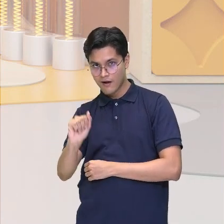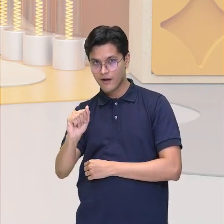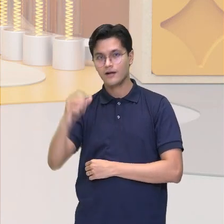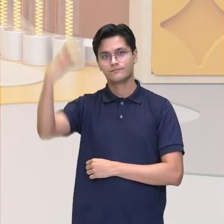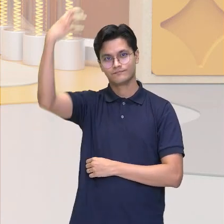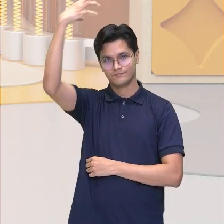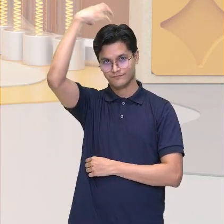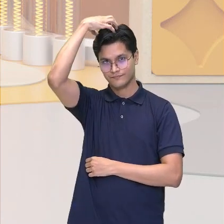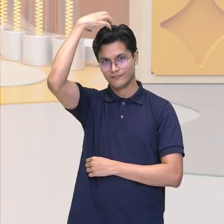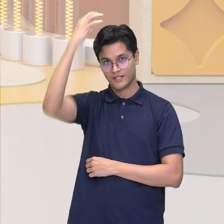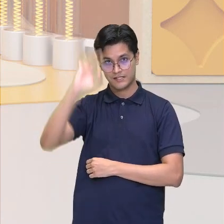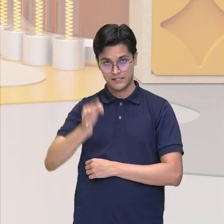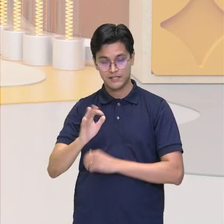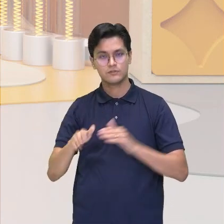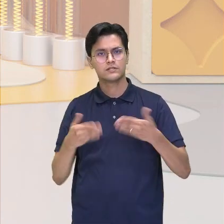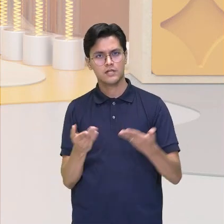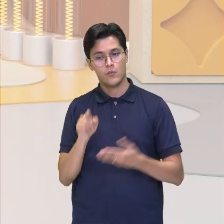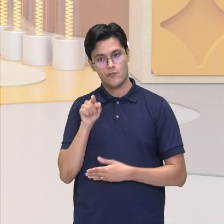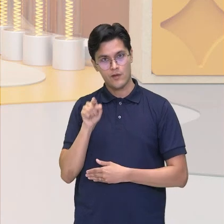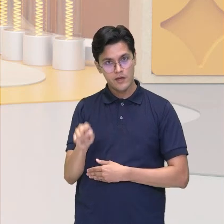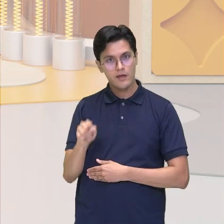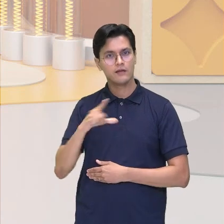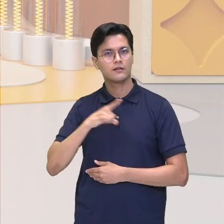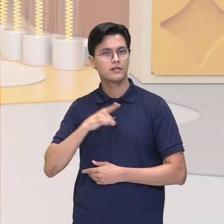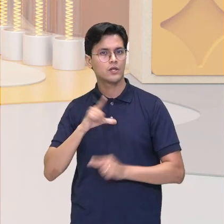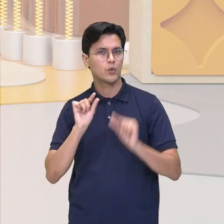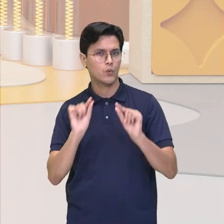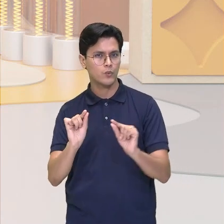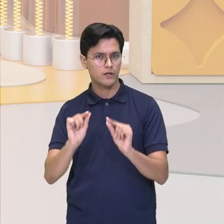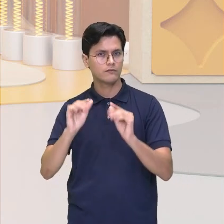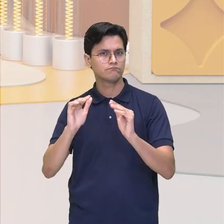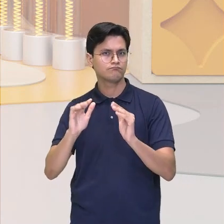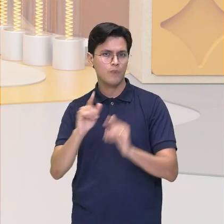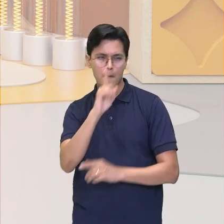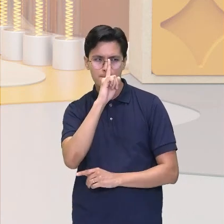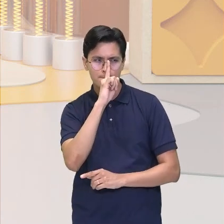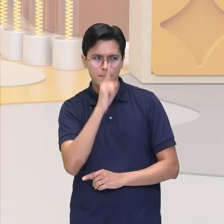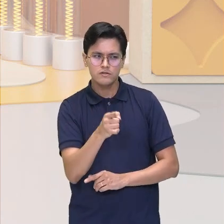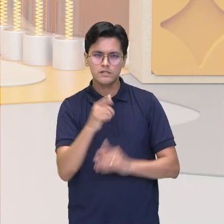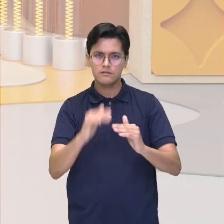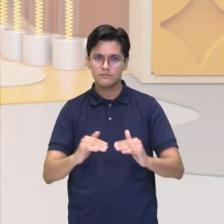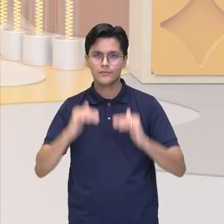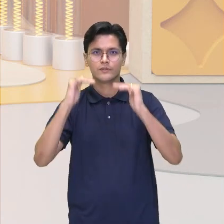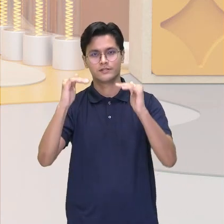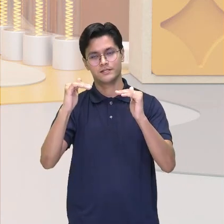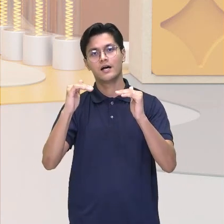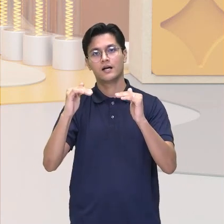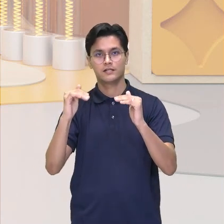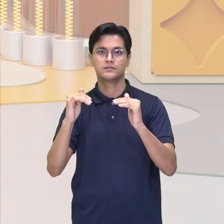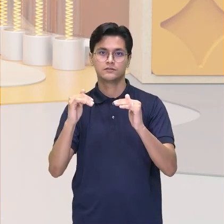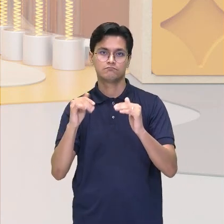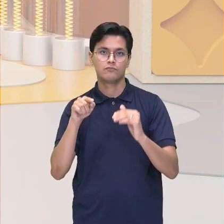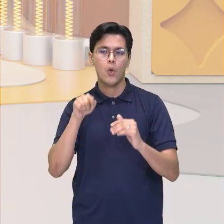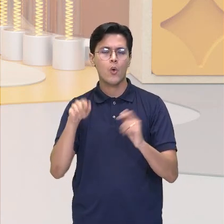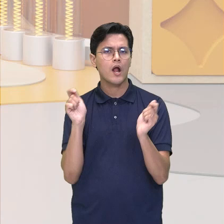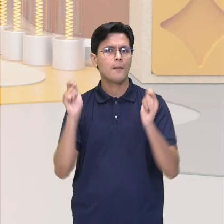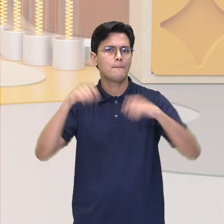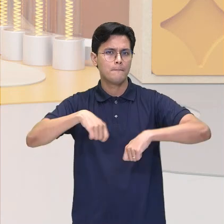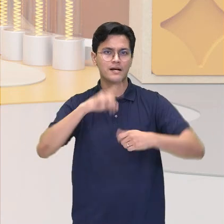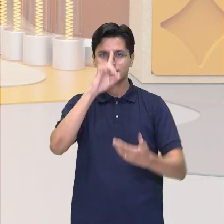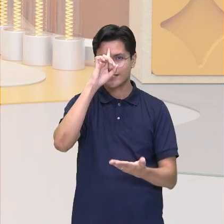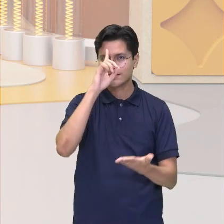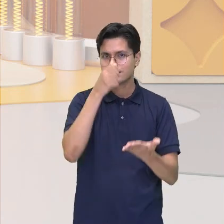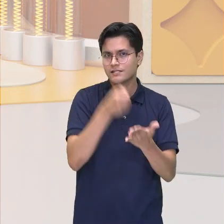esse monarca, ele vai deter grande autoridade sobre o país, podendo tomar